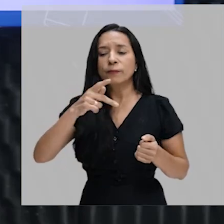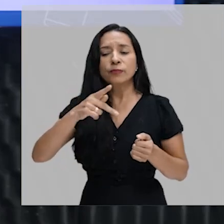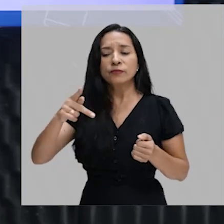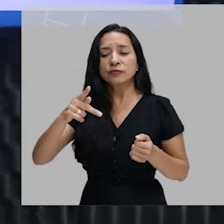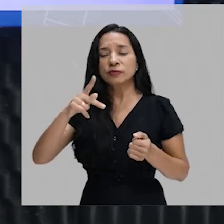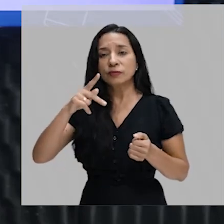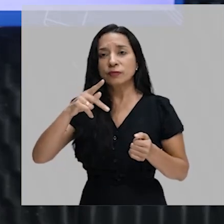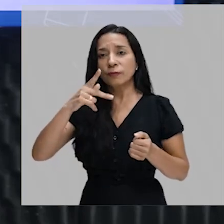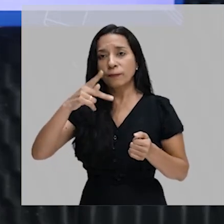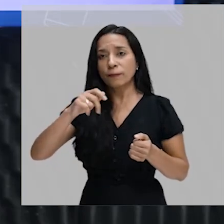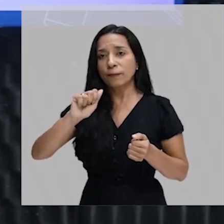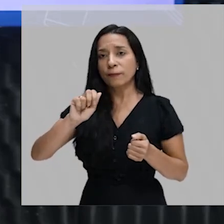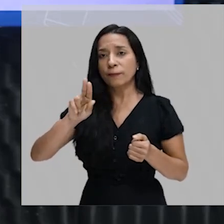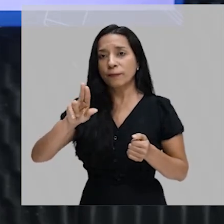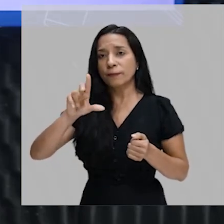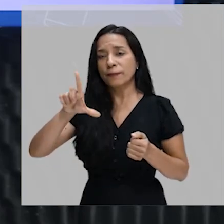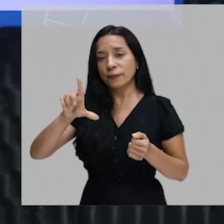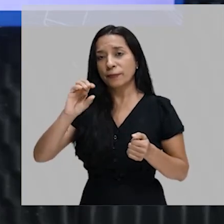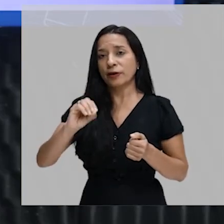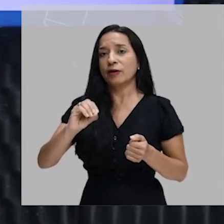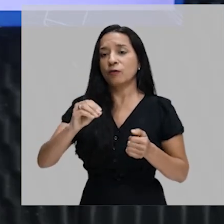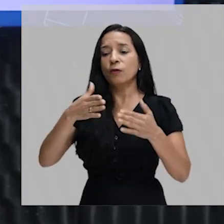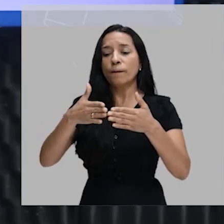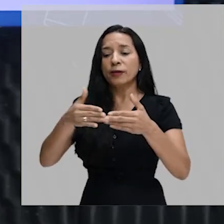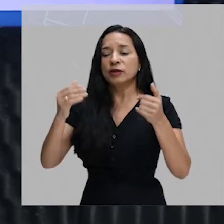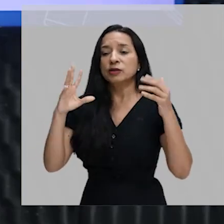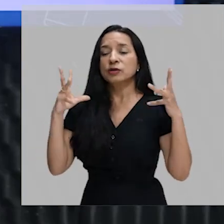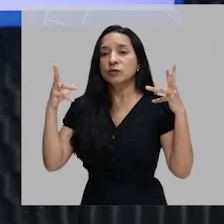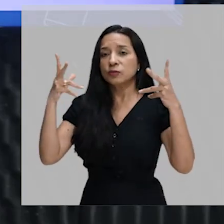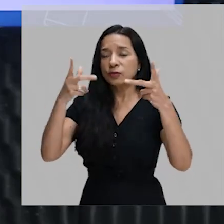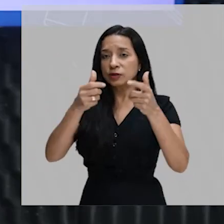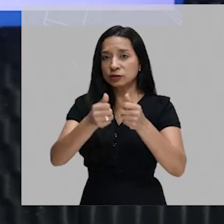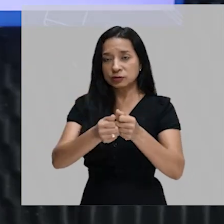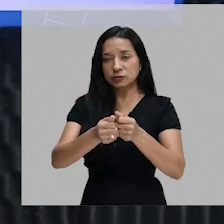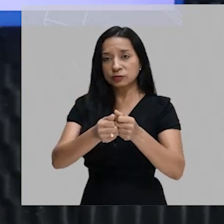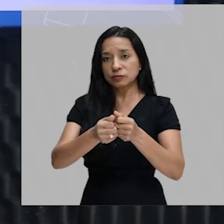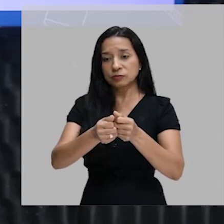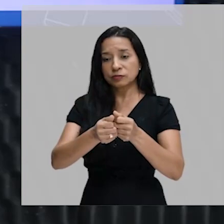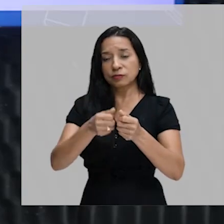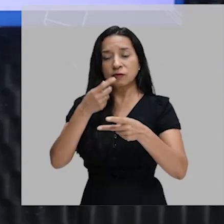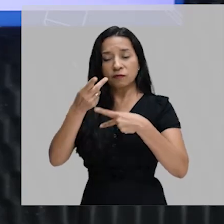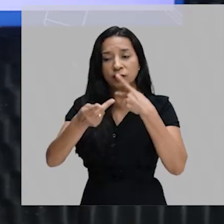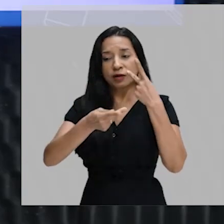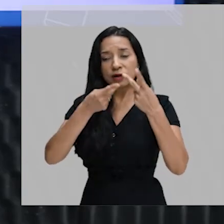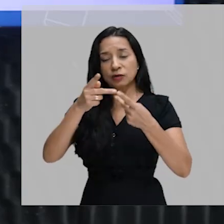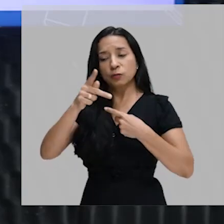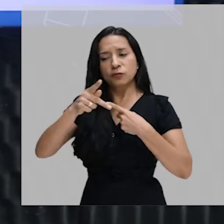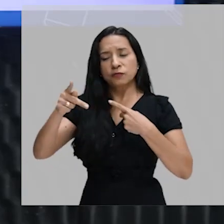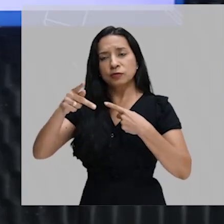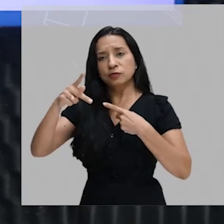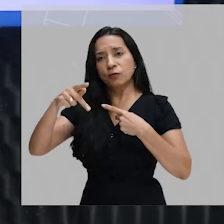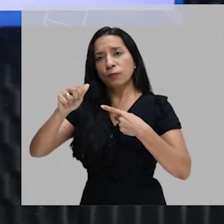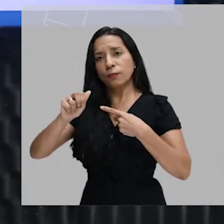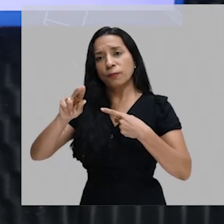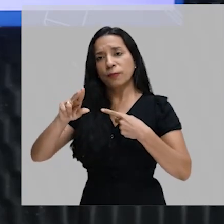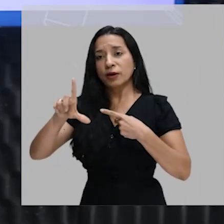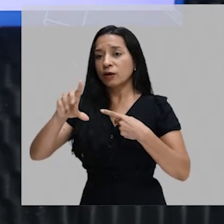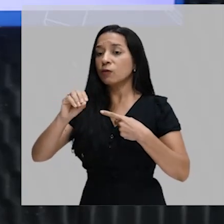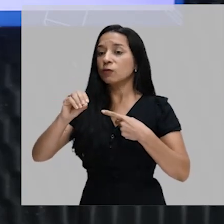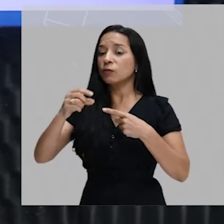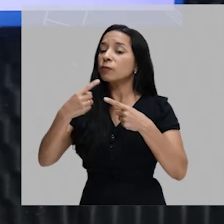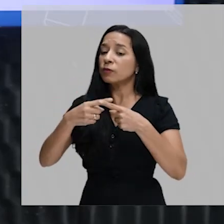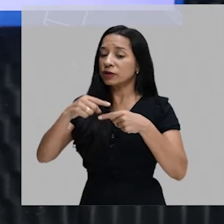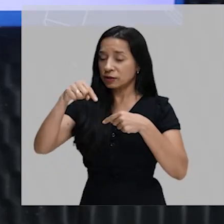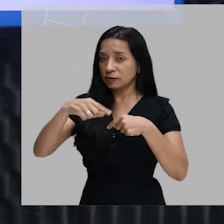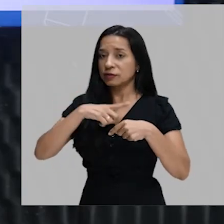aula, pedir um resumo, eu estou falando do professor Paulo por causa do programa, mas isso pode ser o professor da sua escola, ou